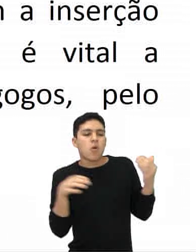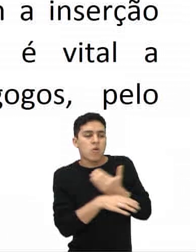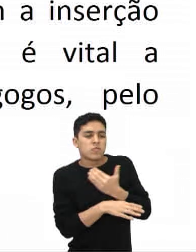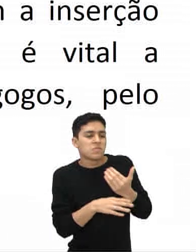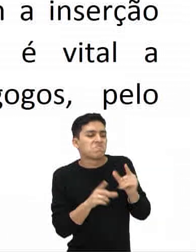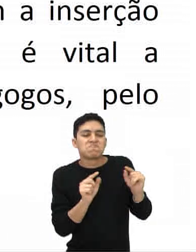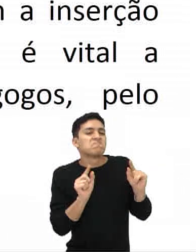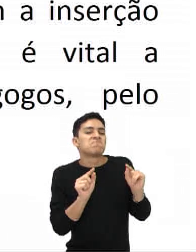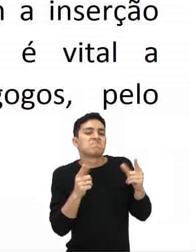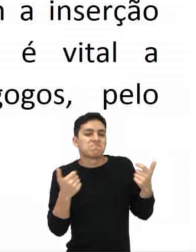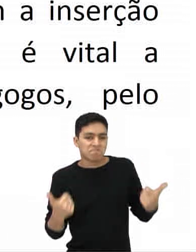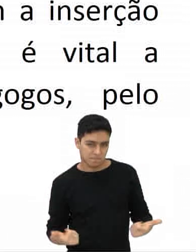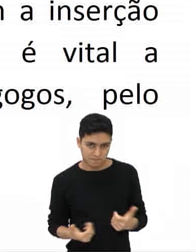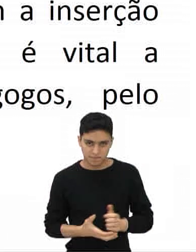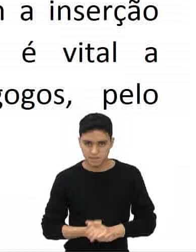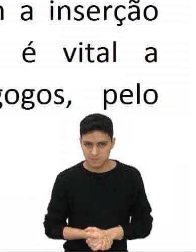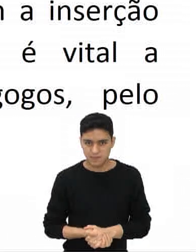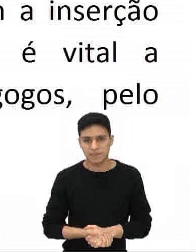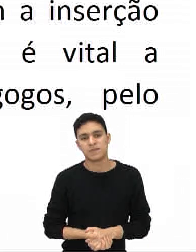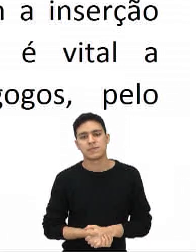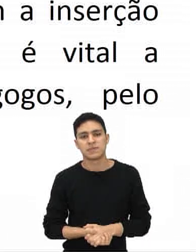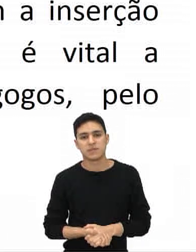ele vai dizer para a gente.